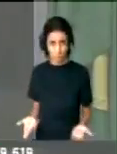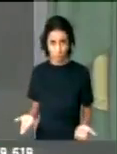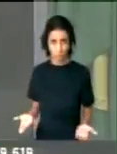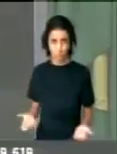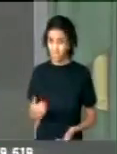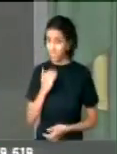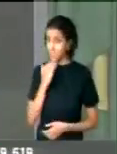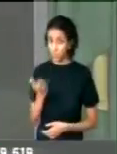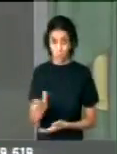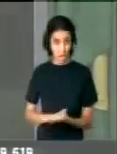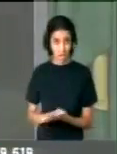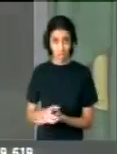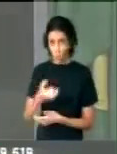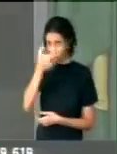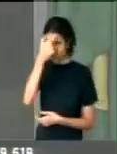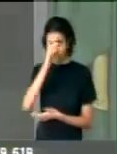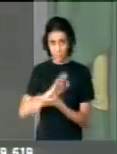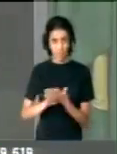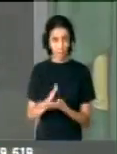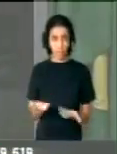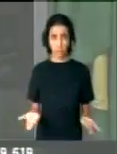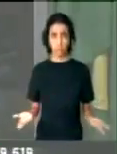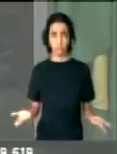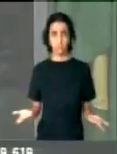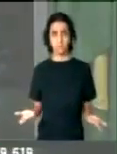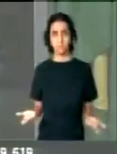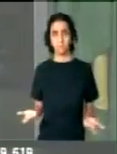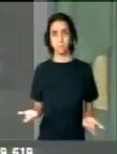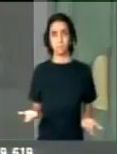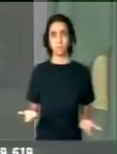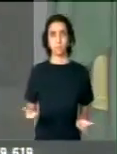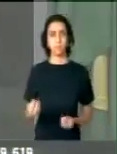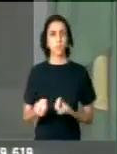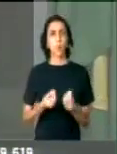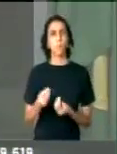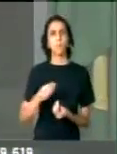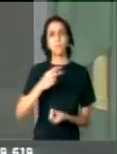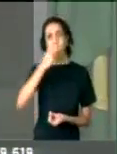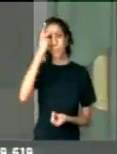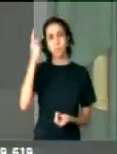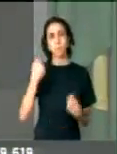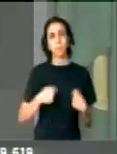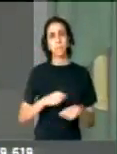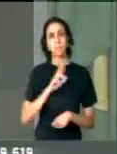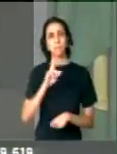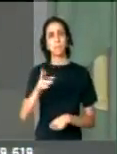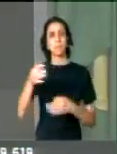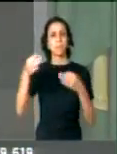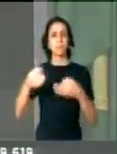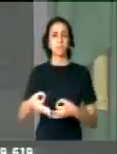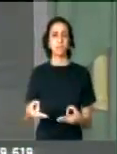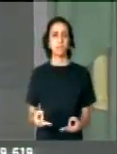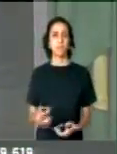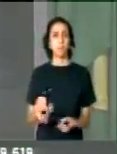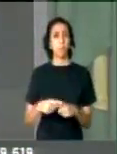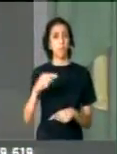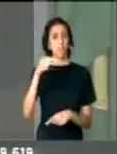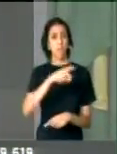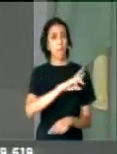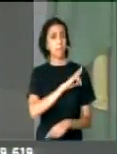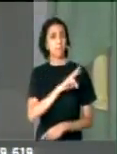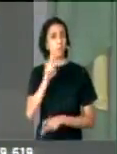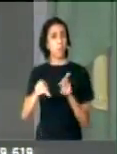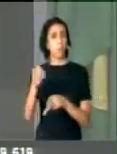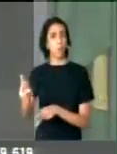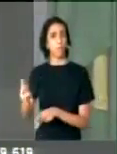disso conscientizou aqueles que estão aqui para dar uma resposta adequada, como representantes do povo brasileiro, a